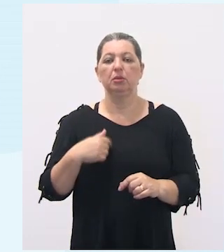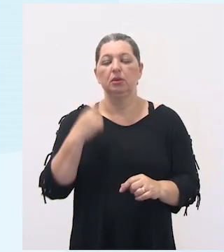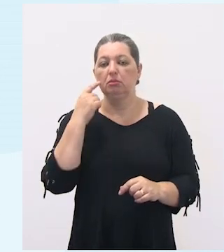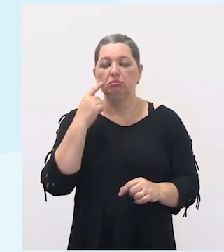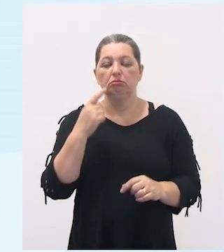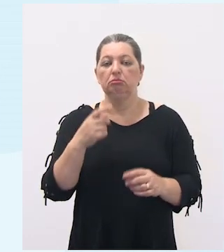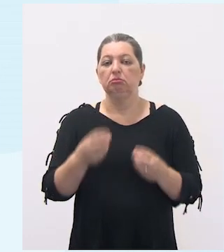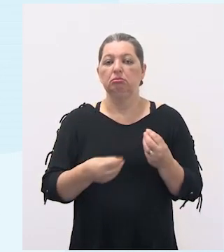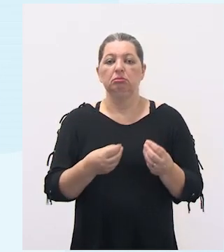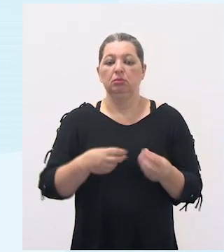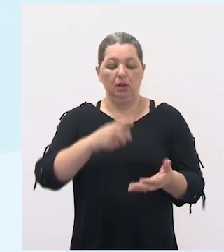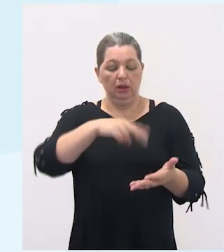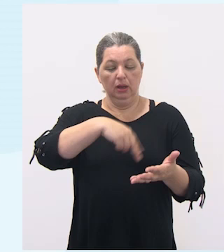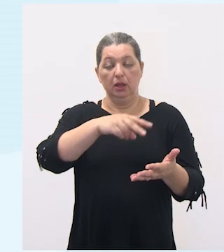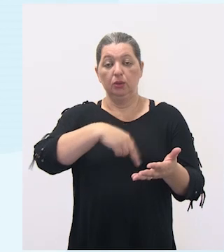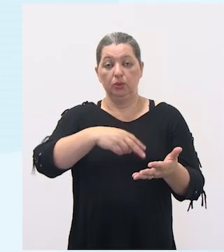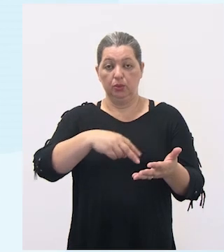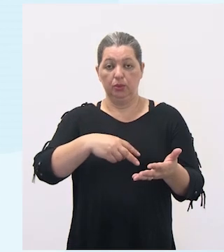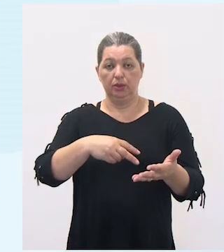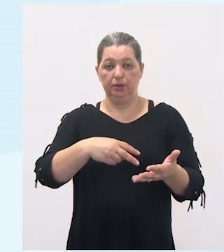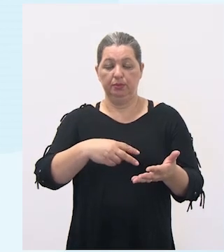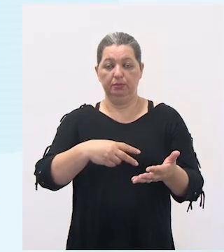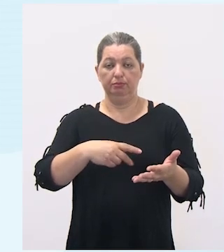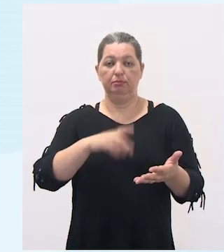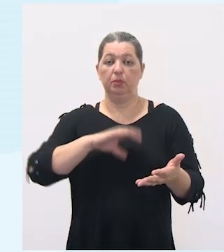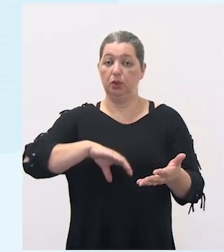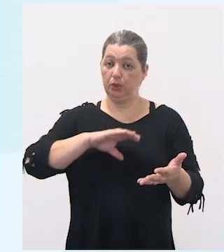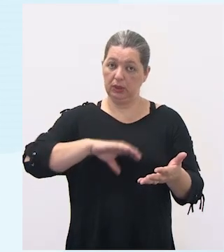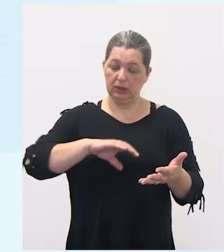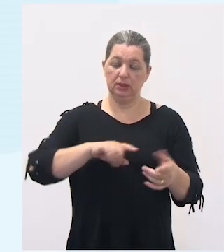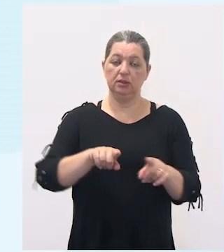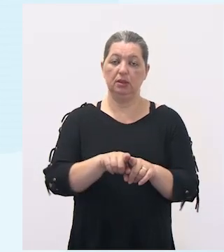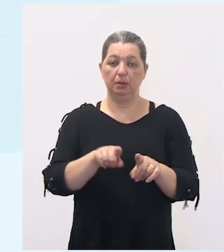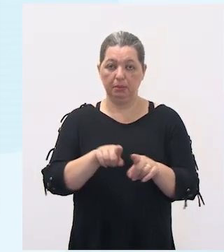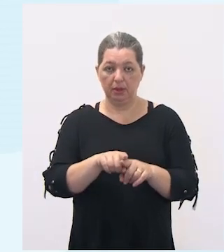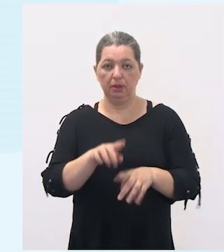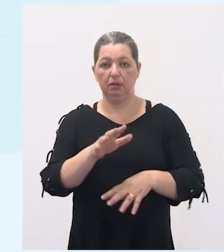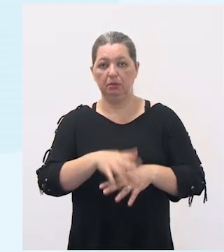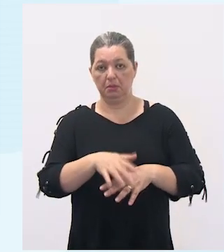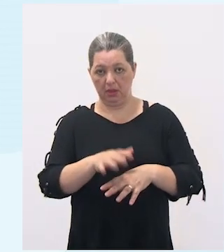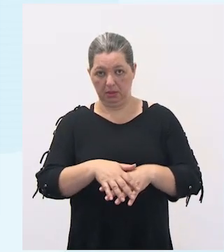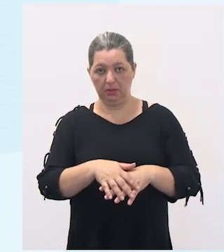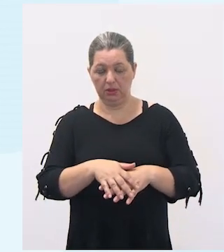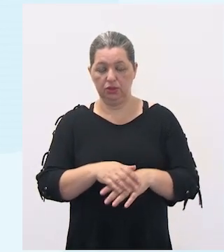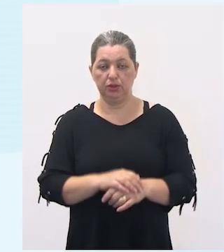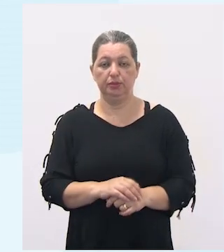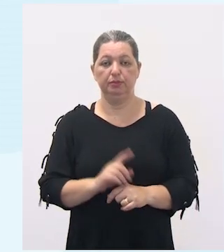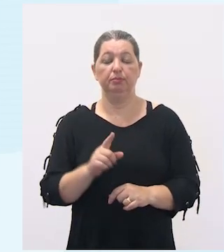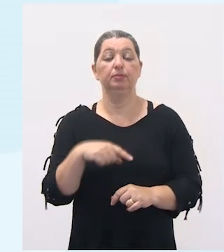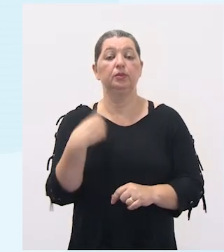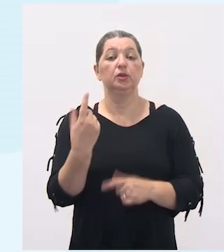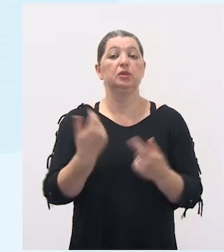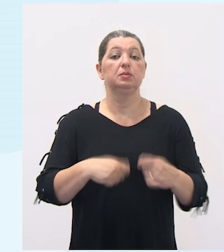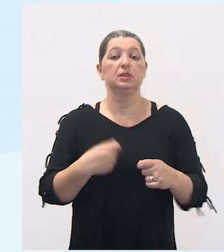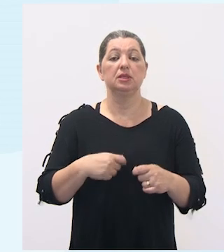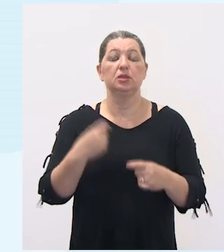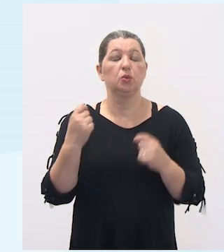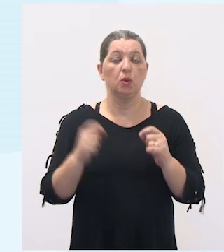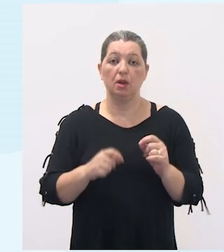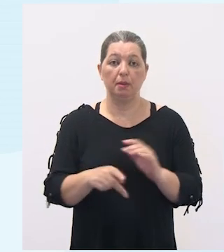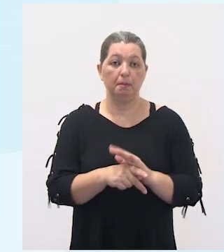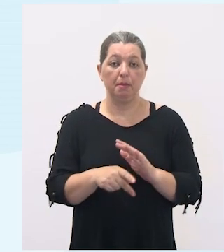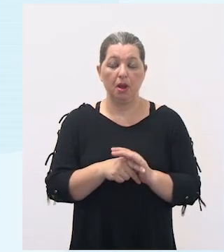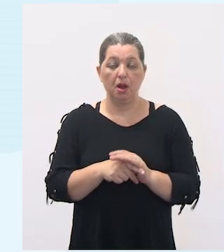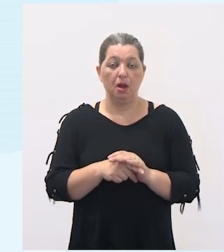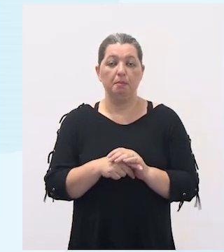a respeito à leitura, né, em língua portuguesa e a problematização em matemática. Então, a gente precisa